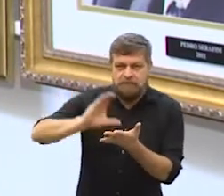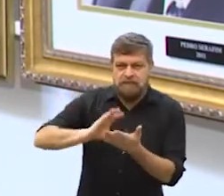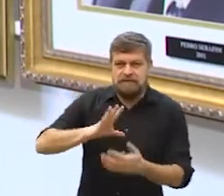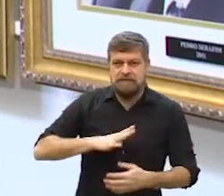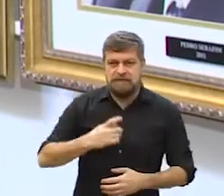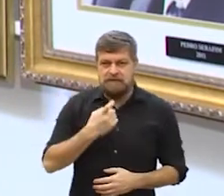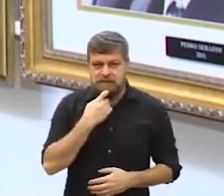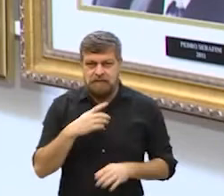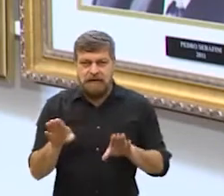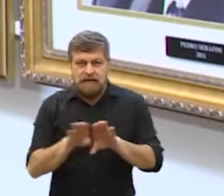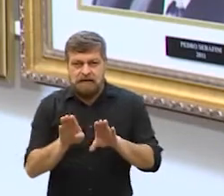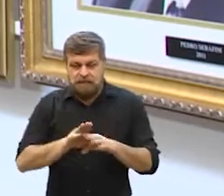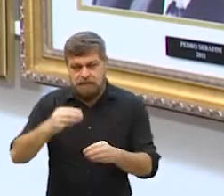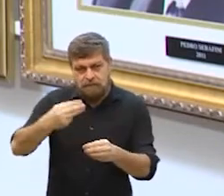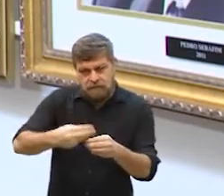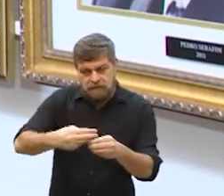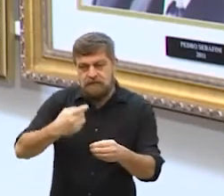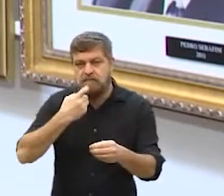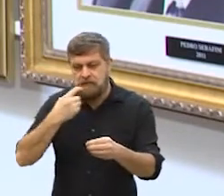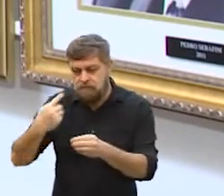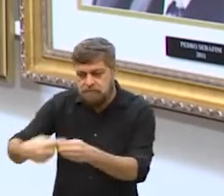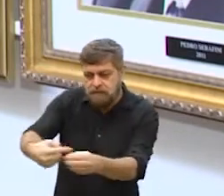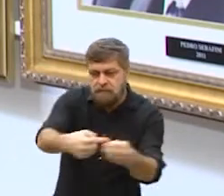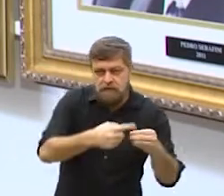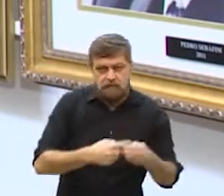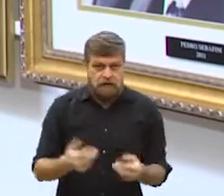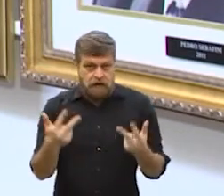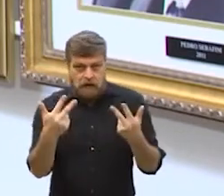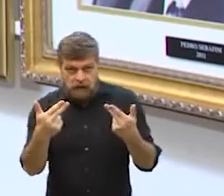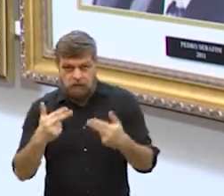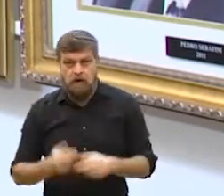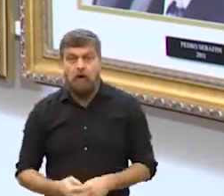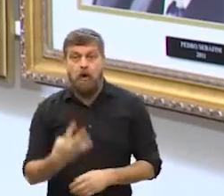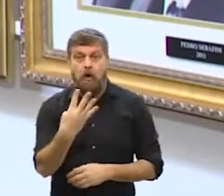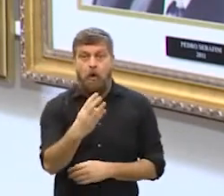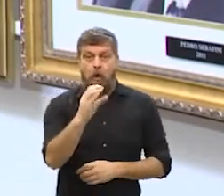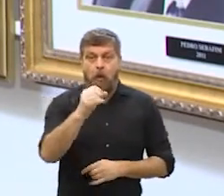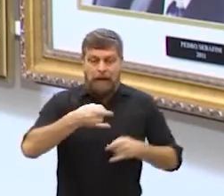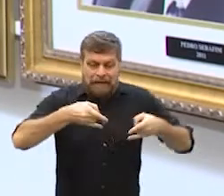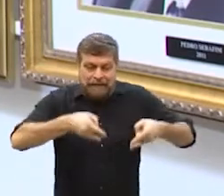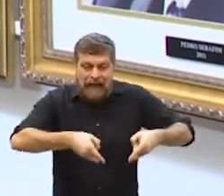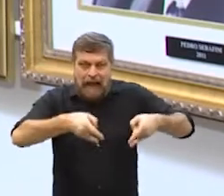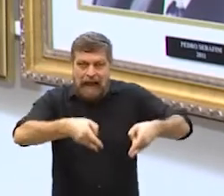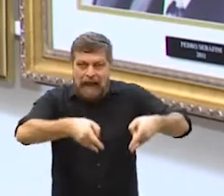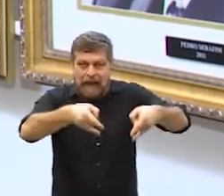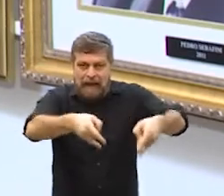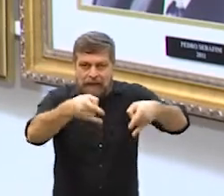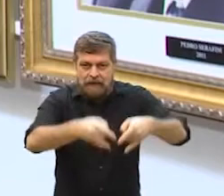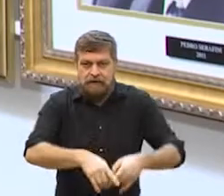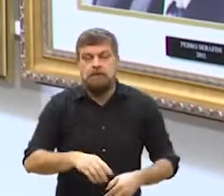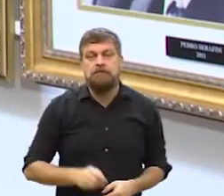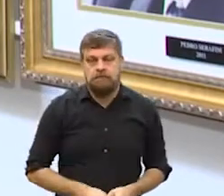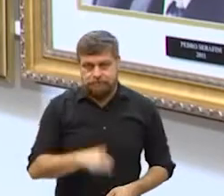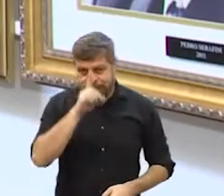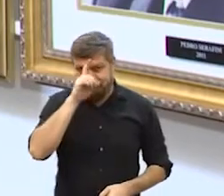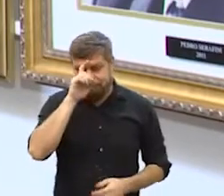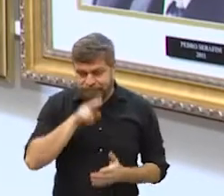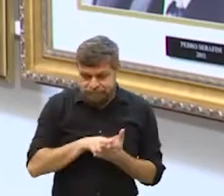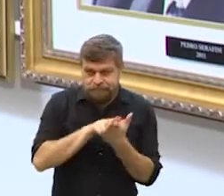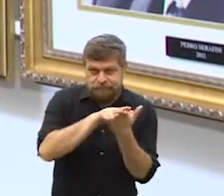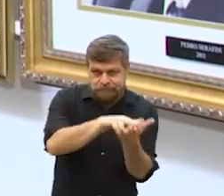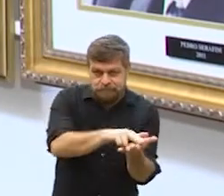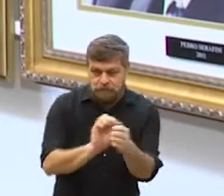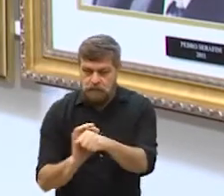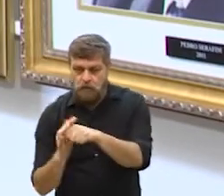não shopping para Campinas como para toda a região metropolitana Como foi o caso dos 40 os leitos de